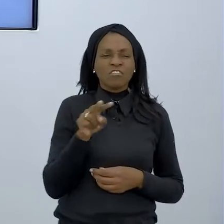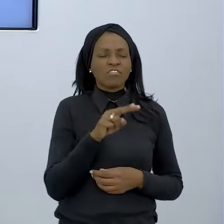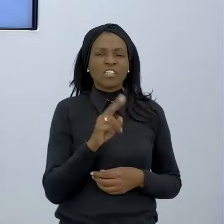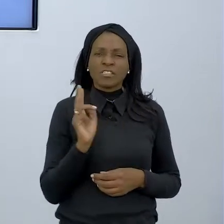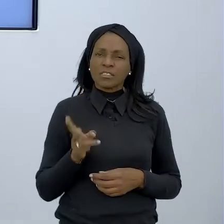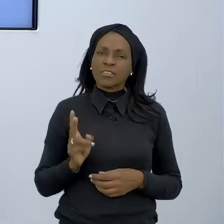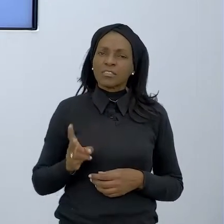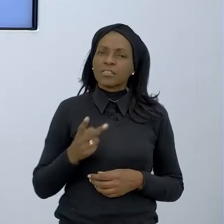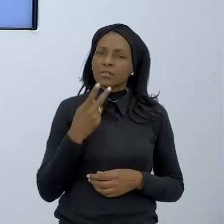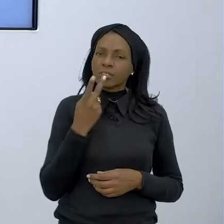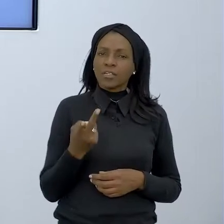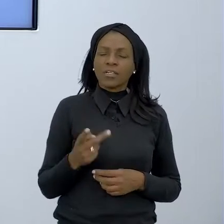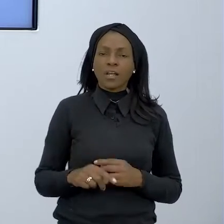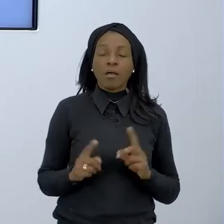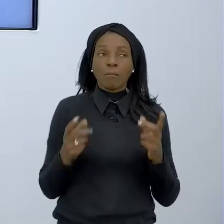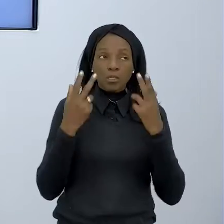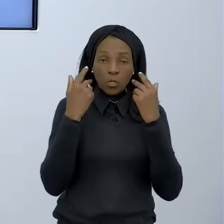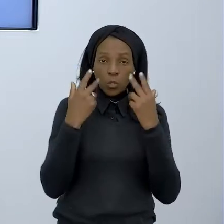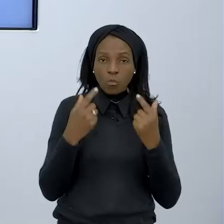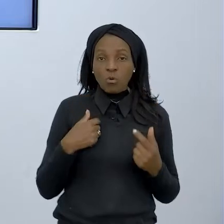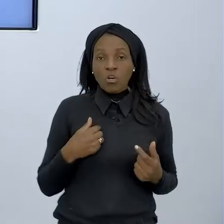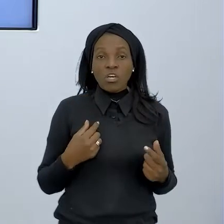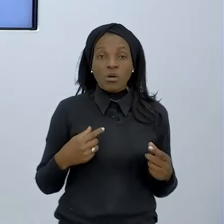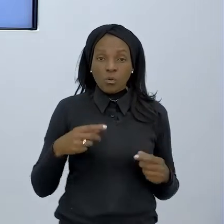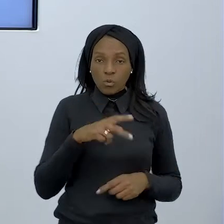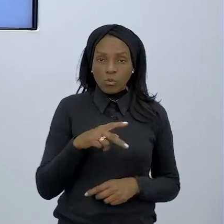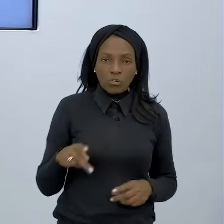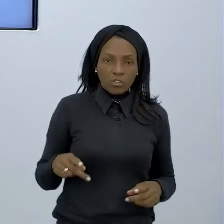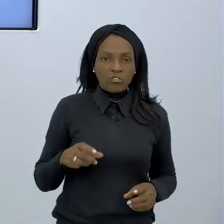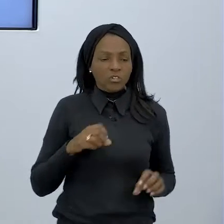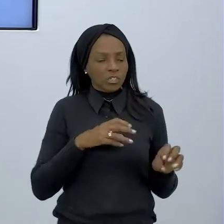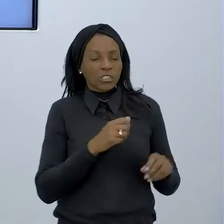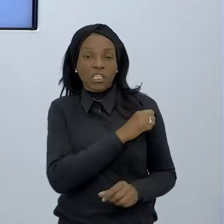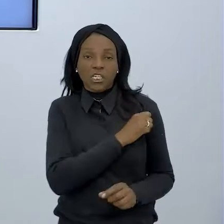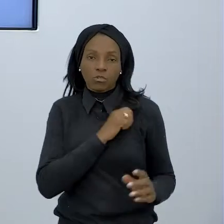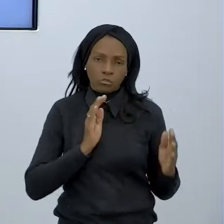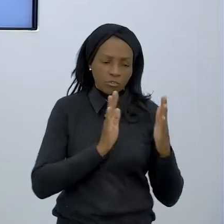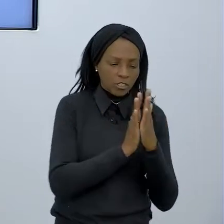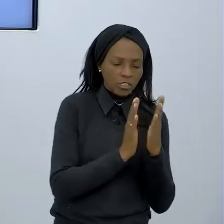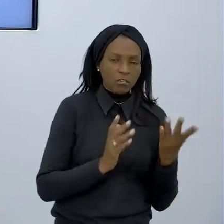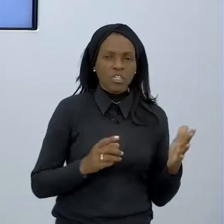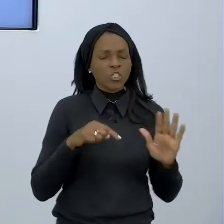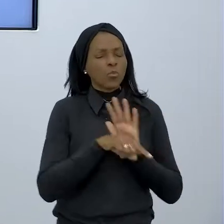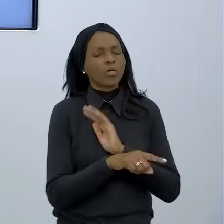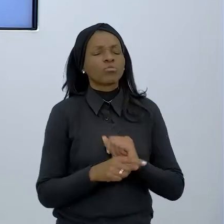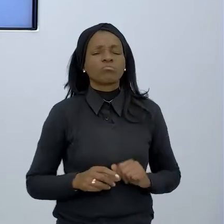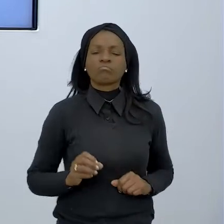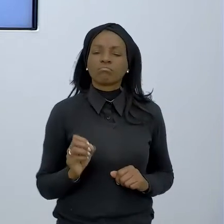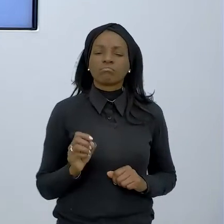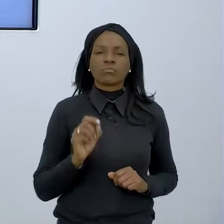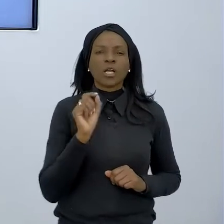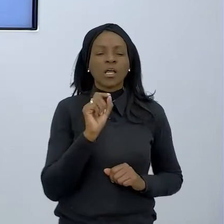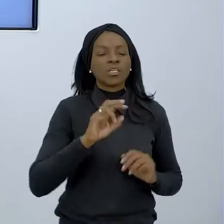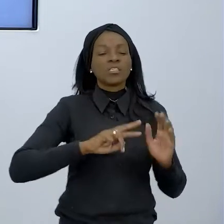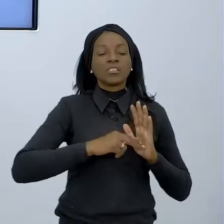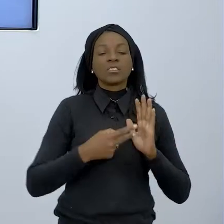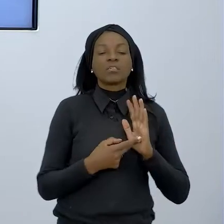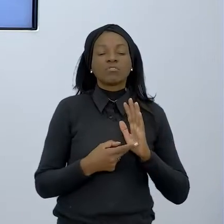comum, quando eu estou presencialmente com os alunos, eu perguntar para eles, ok, mas o que é